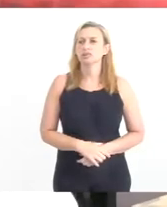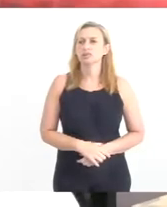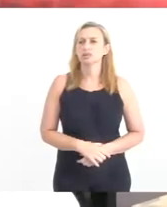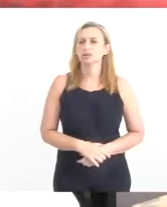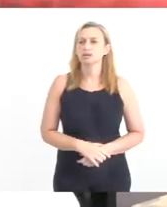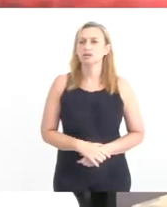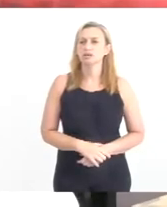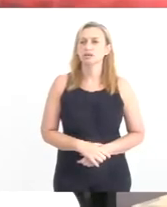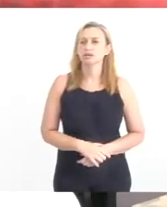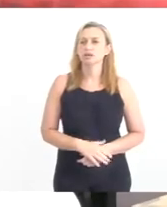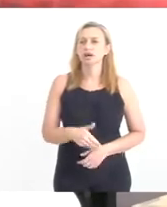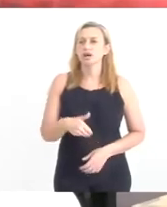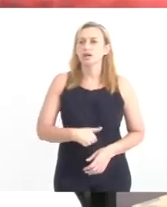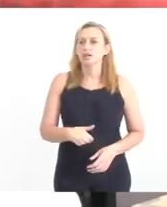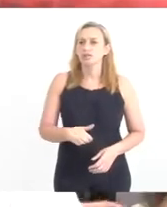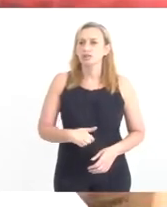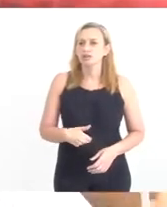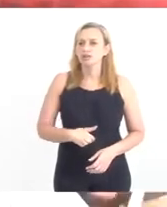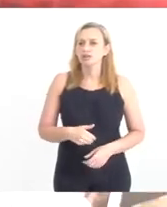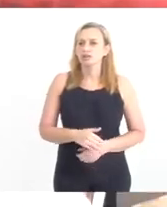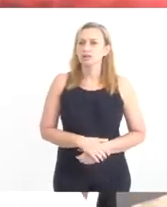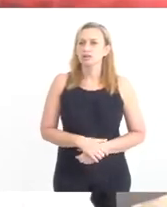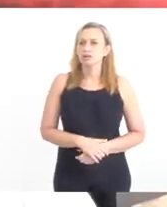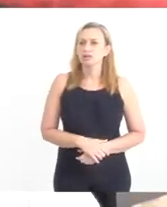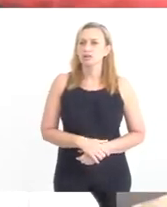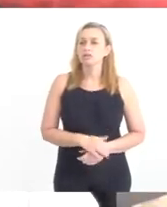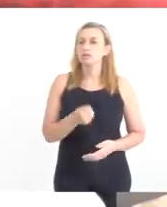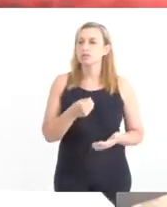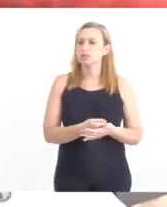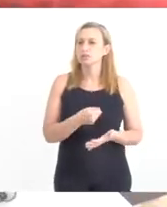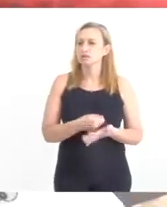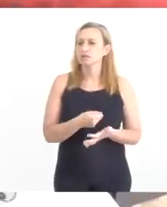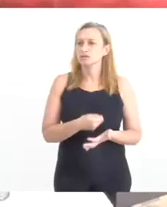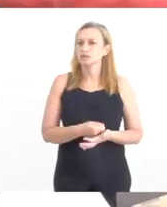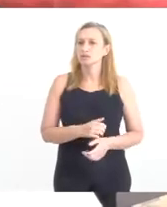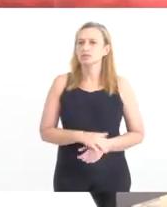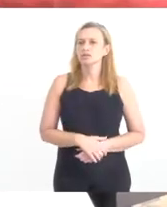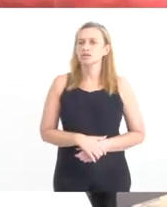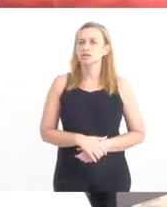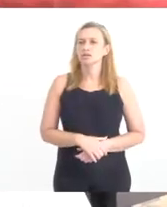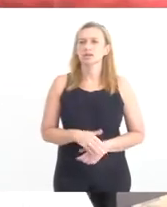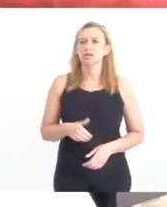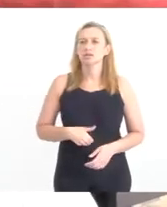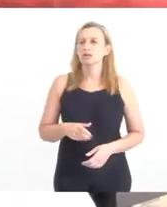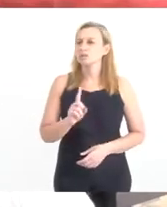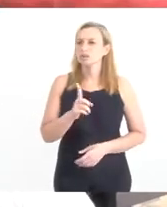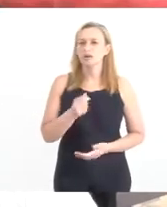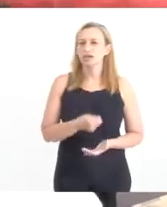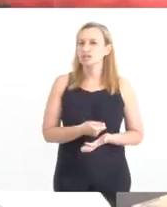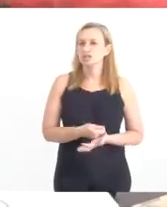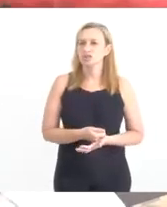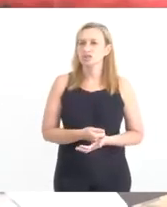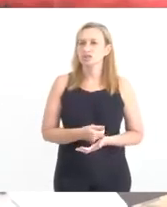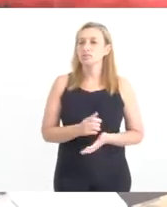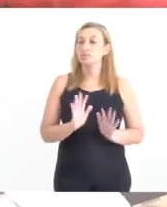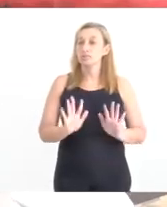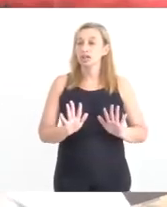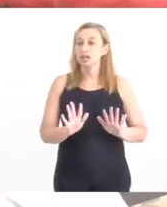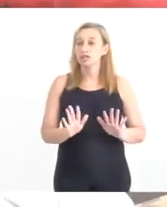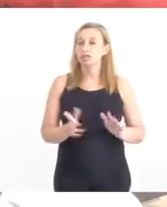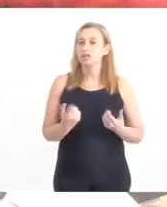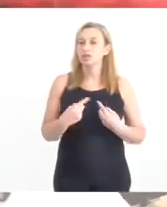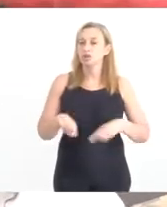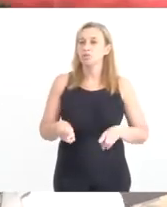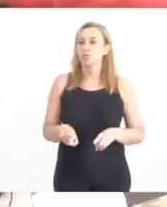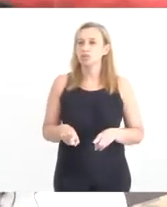a fome é exigente a família exigente gente basta